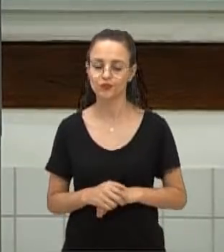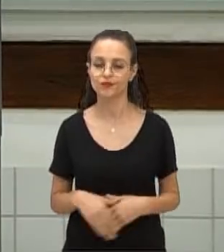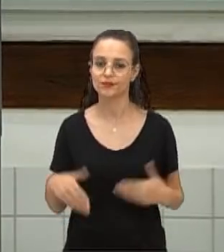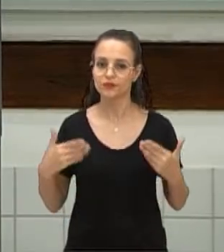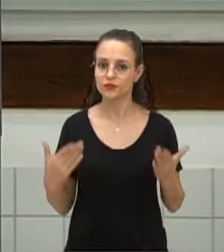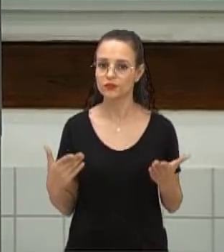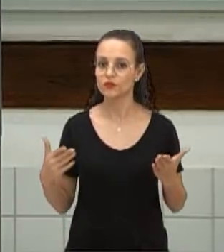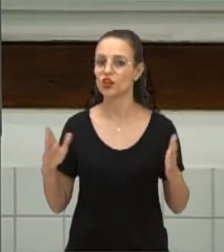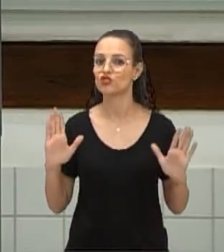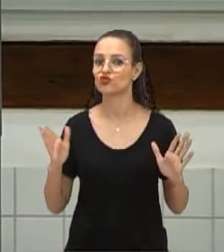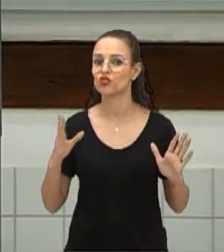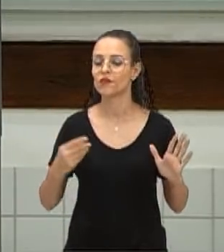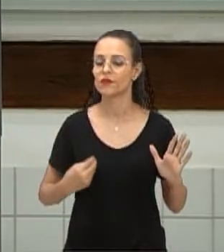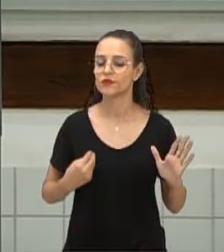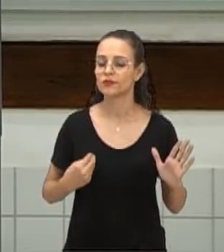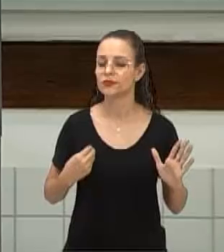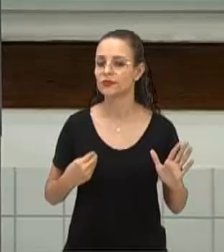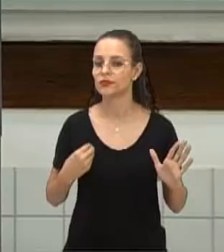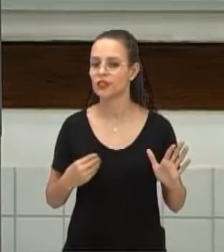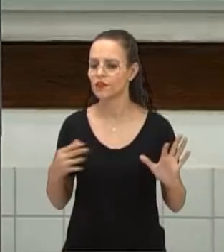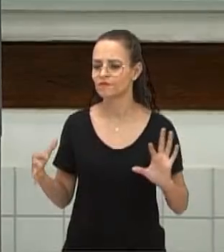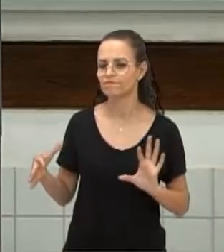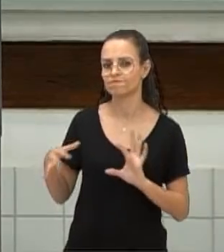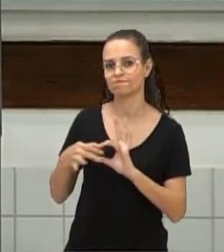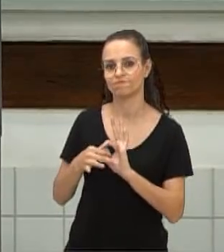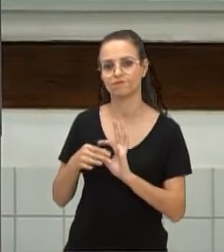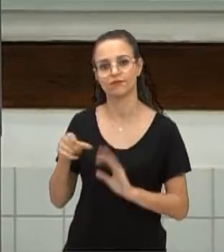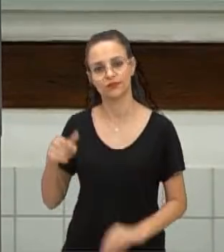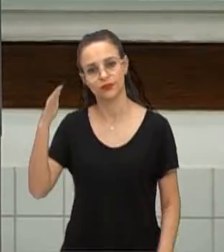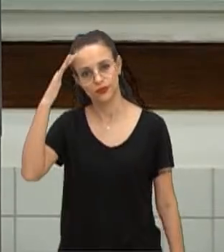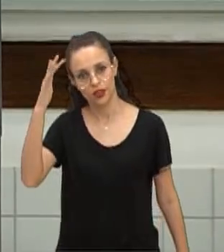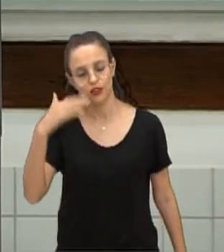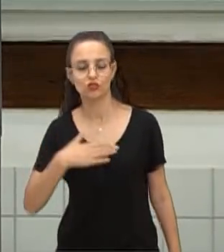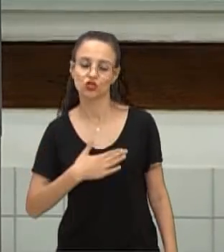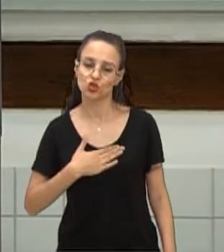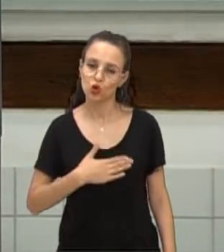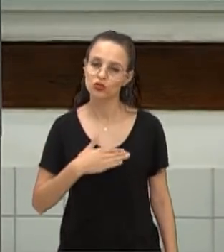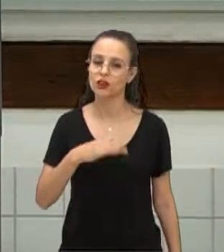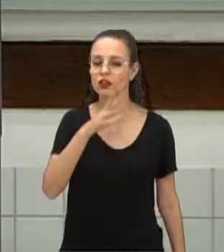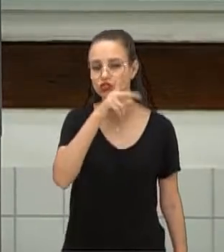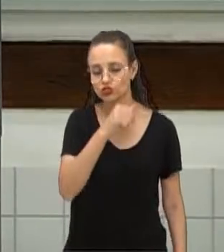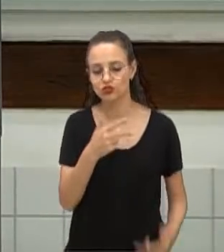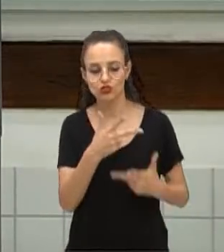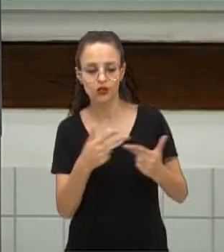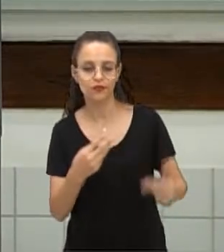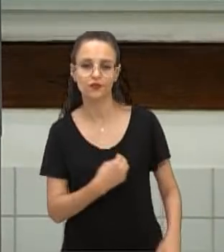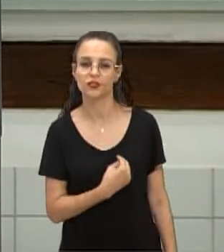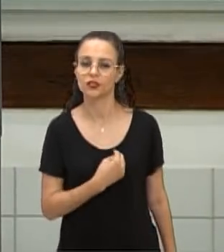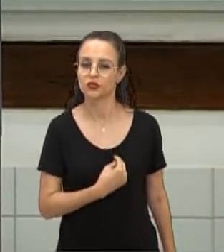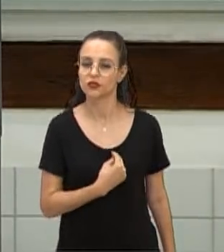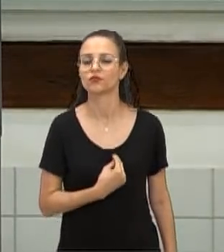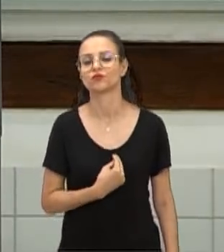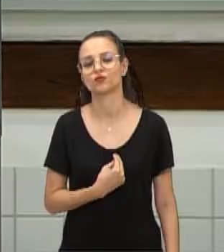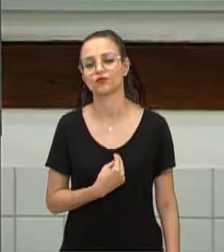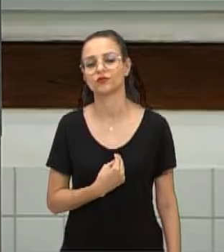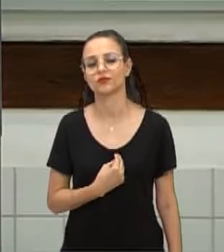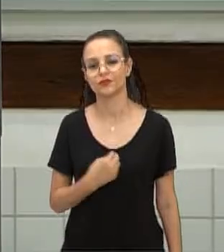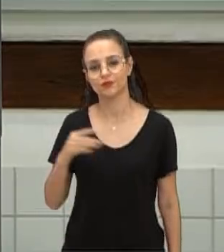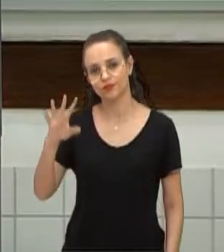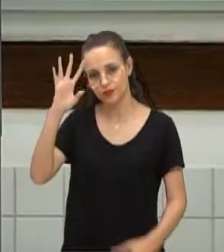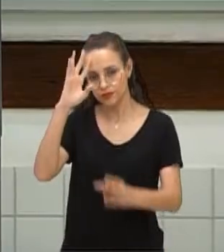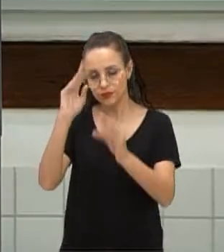já estava meio, enraigado ali essa ideia de gostar dos seres vivos, gostar dos animais, querer